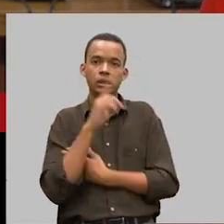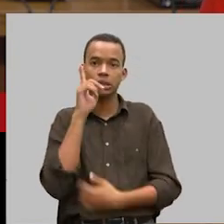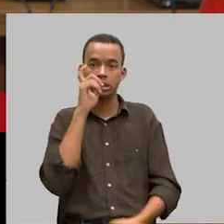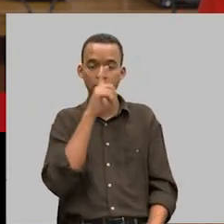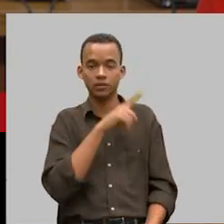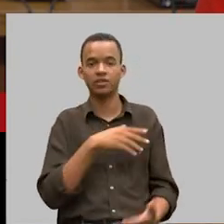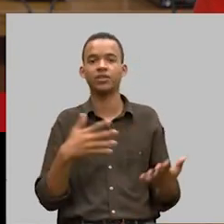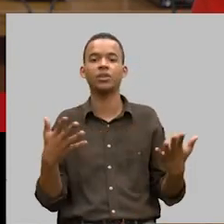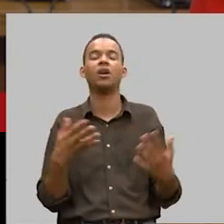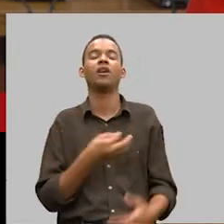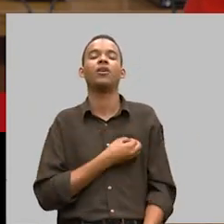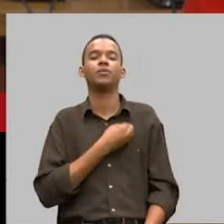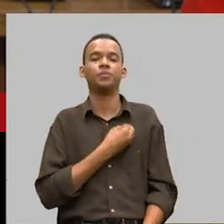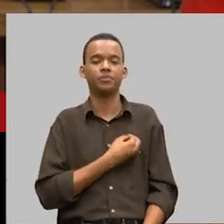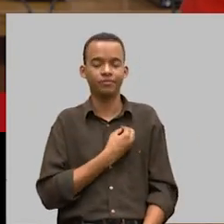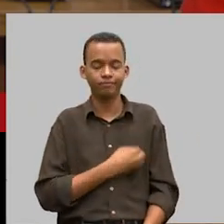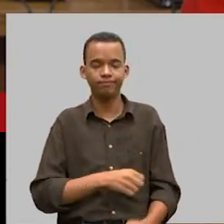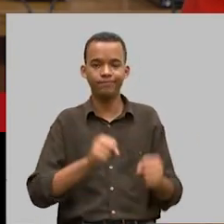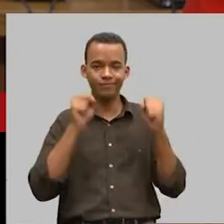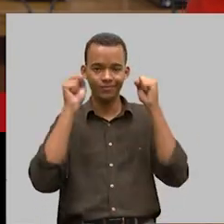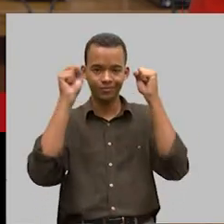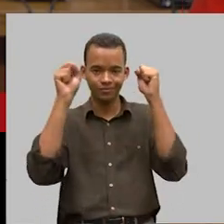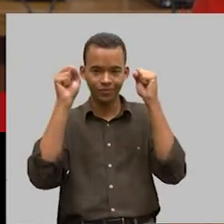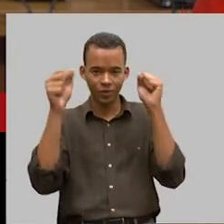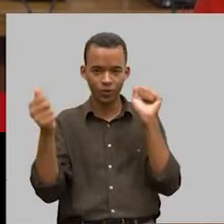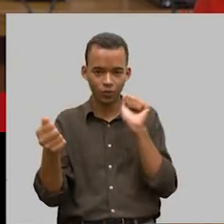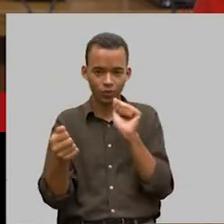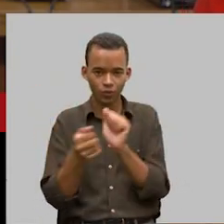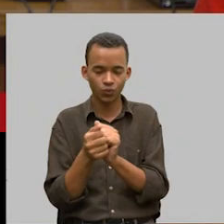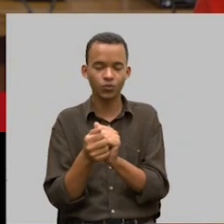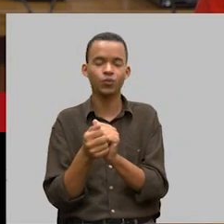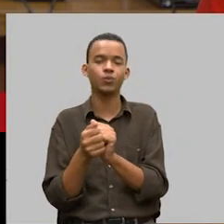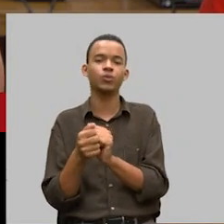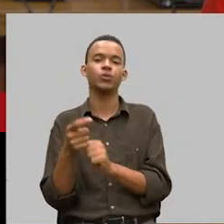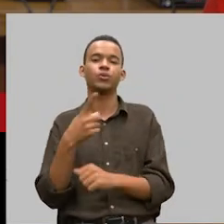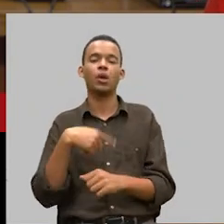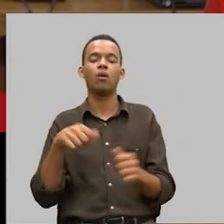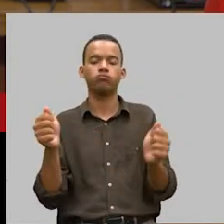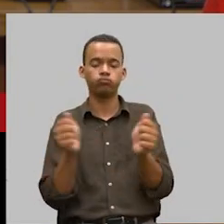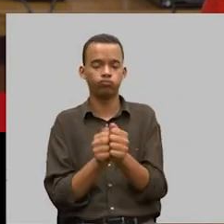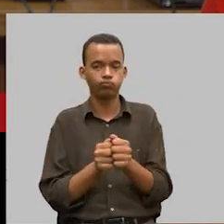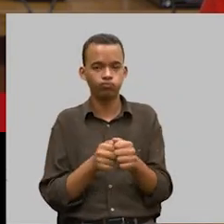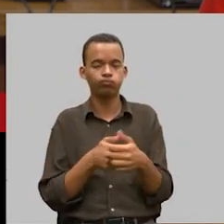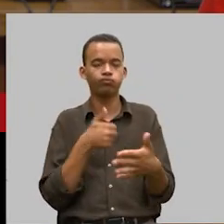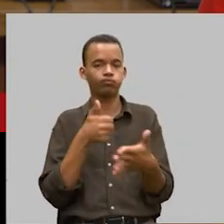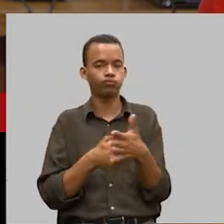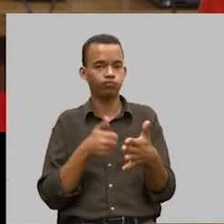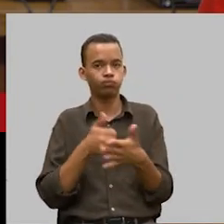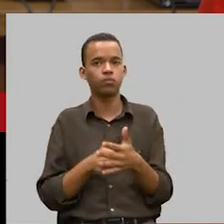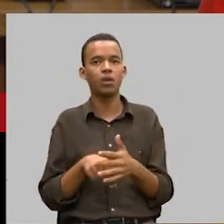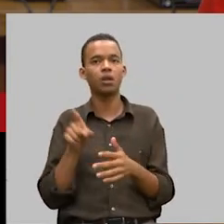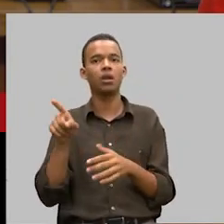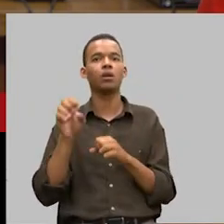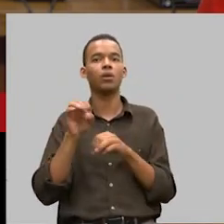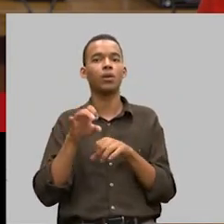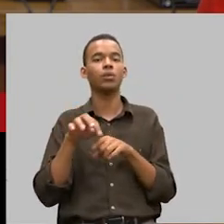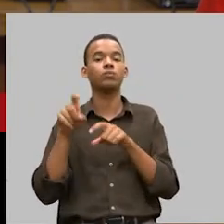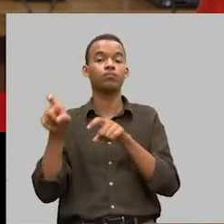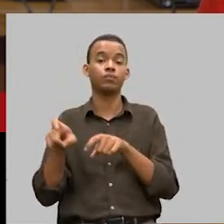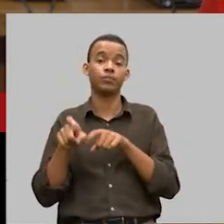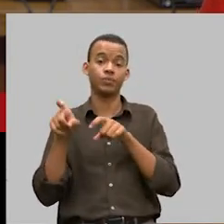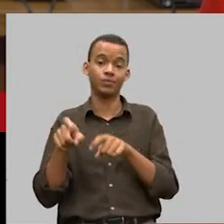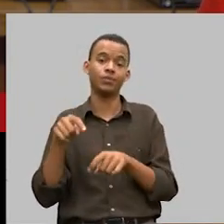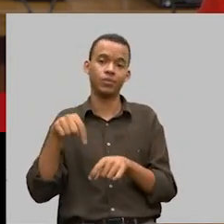viva que a gente tá aqui junto e Vamos retomar né seguir construindo a educação do campo no estado eu queria